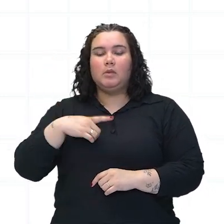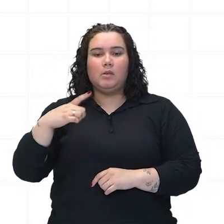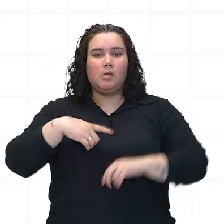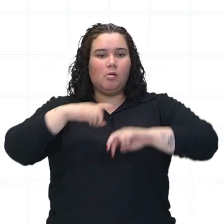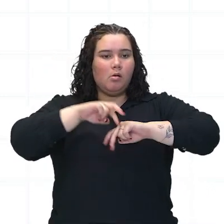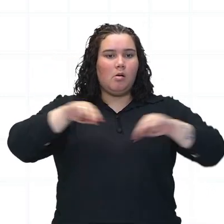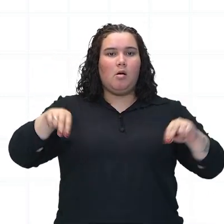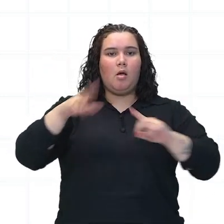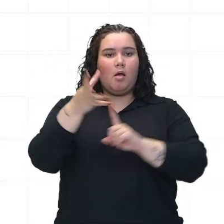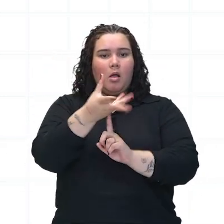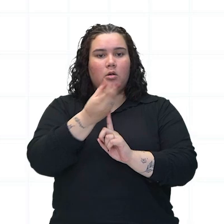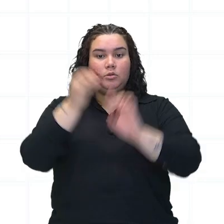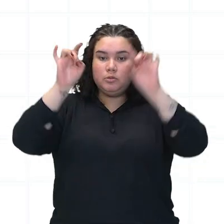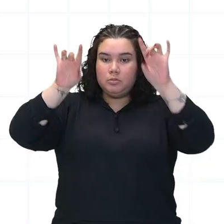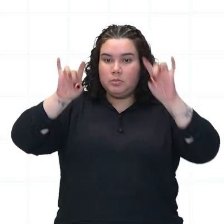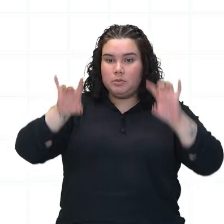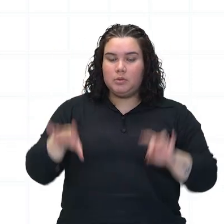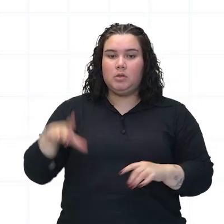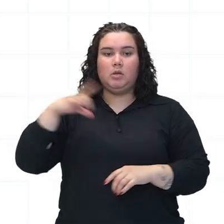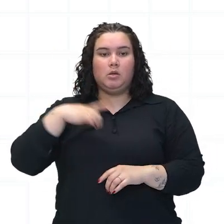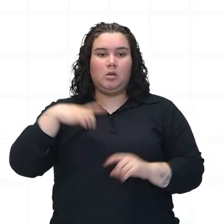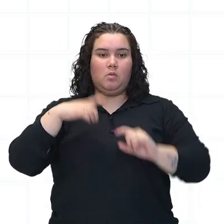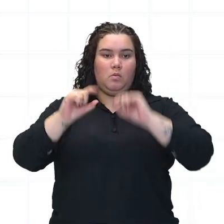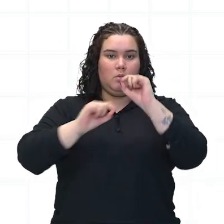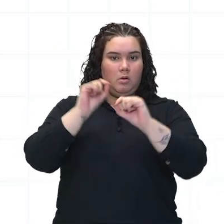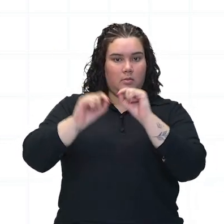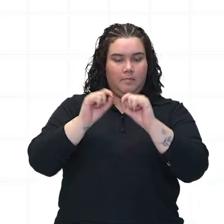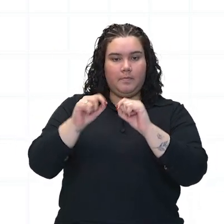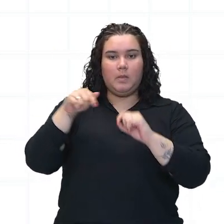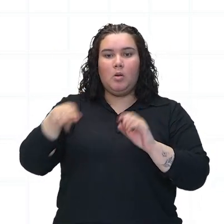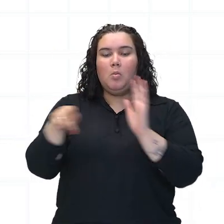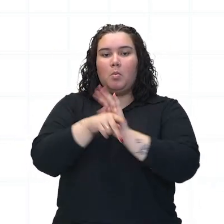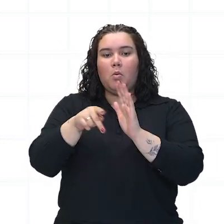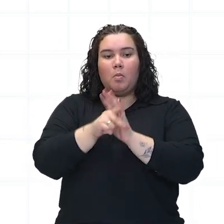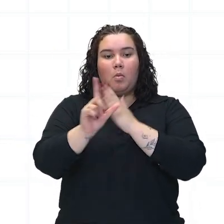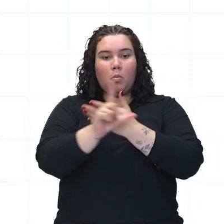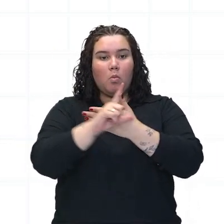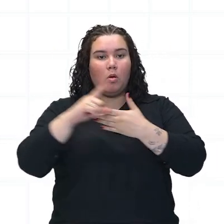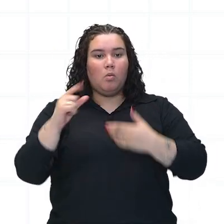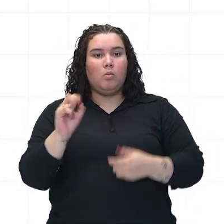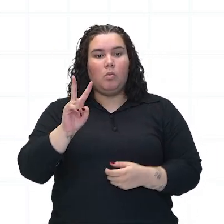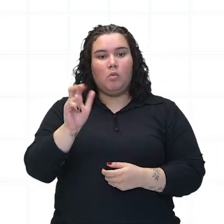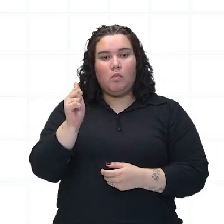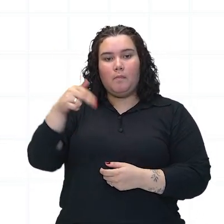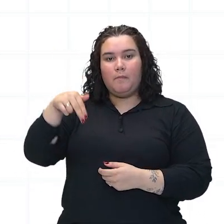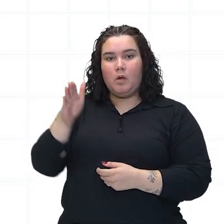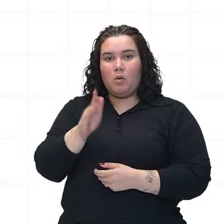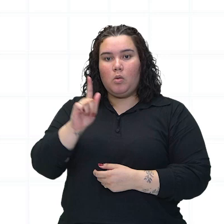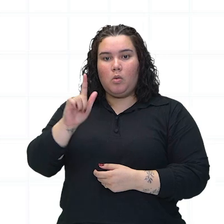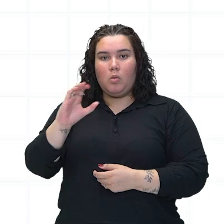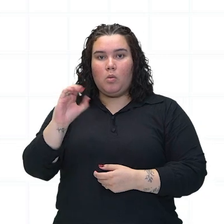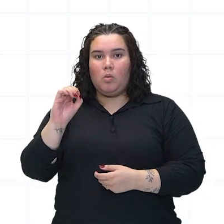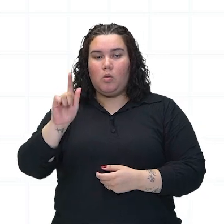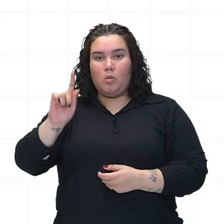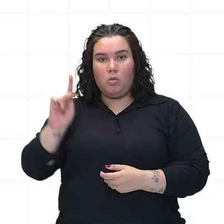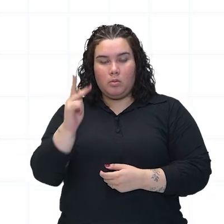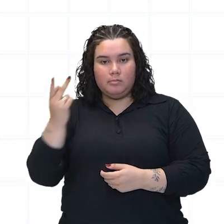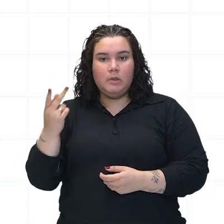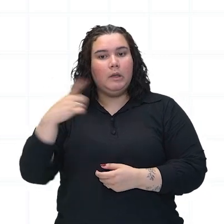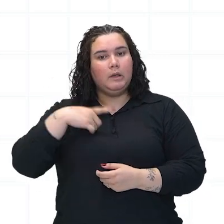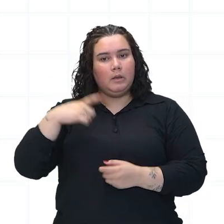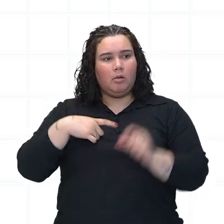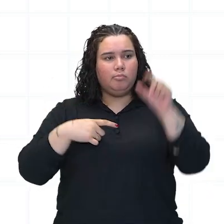nos quadros dos grandes artistas, temos o quadro de Van Gogh. Percebam que ao lado nós temos